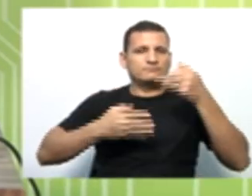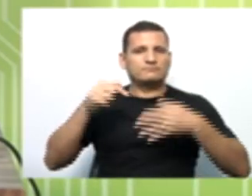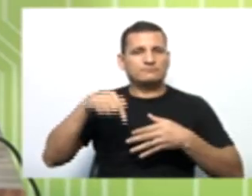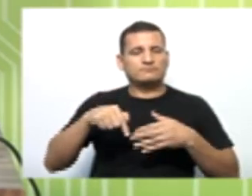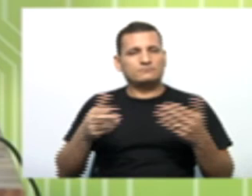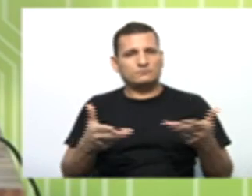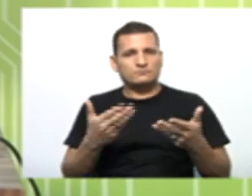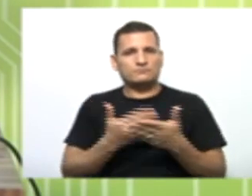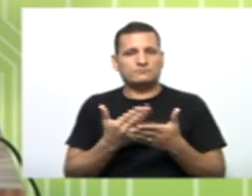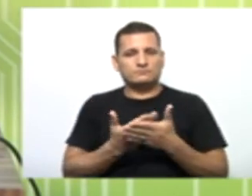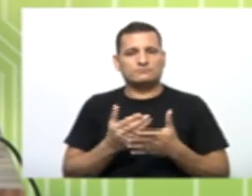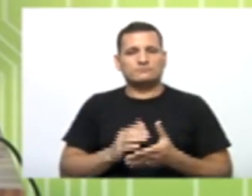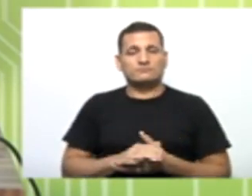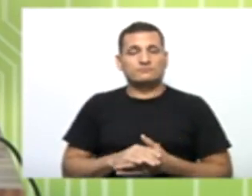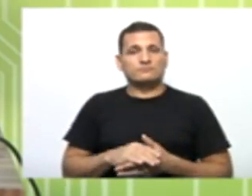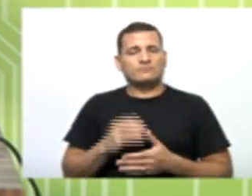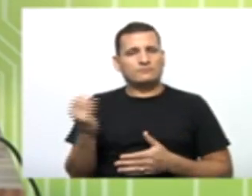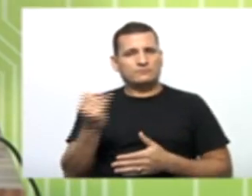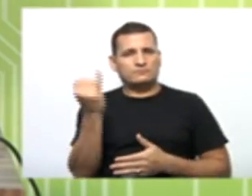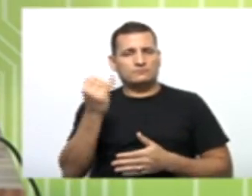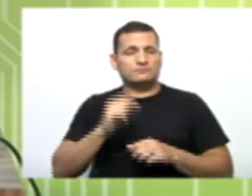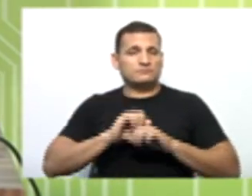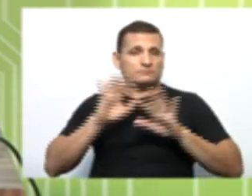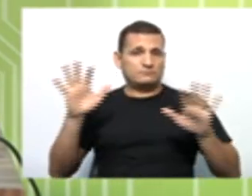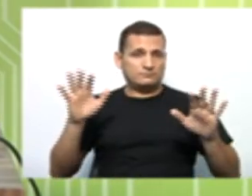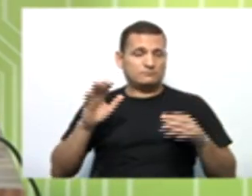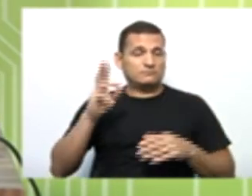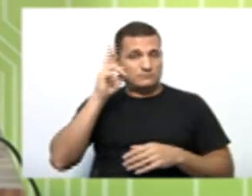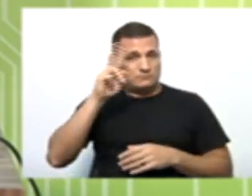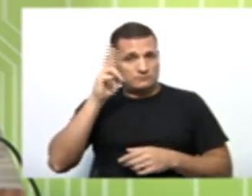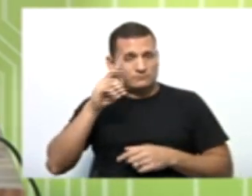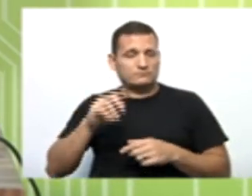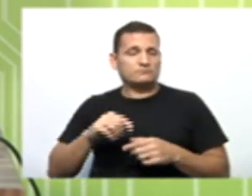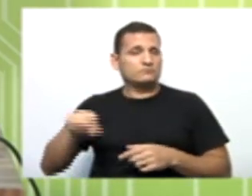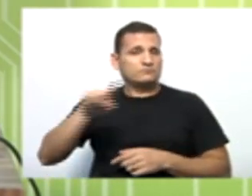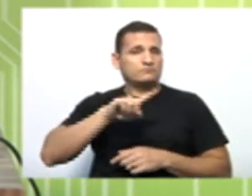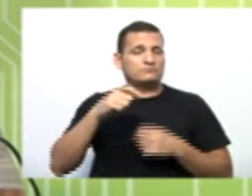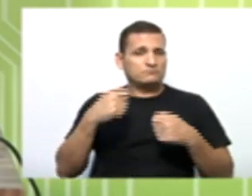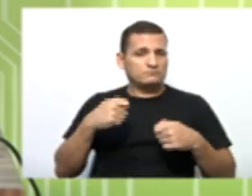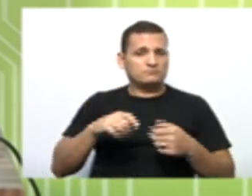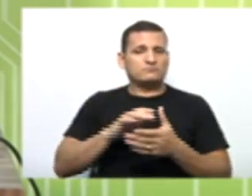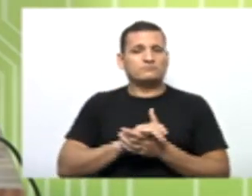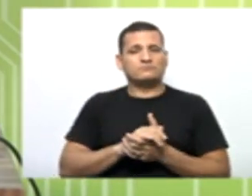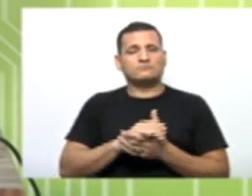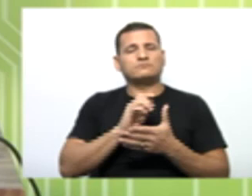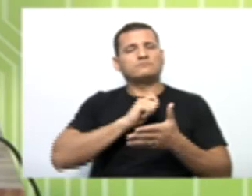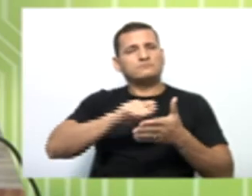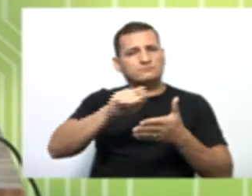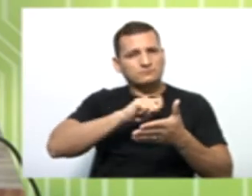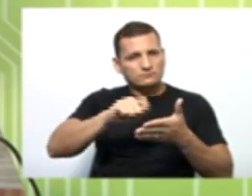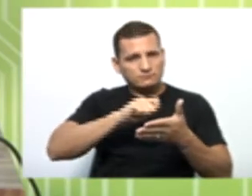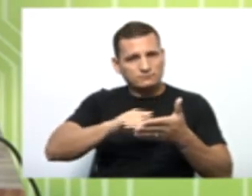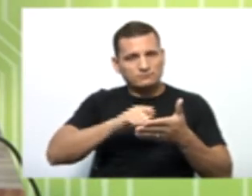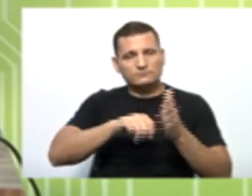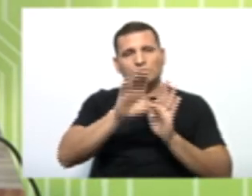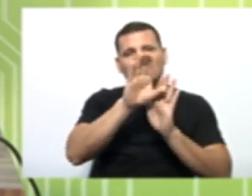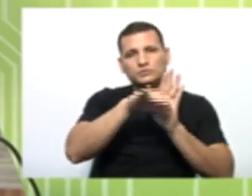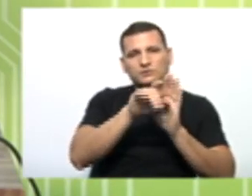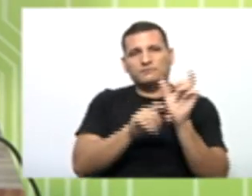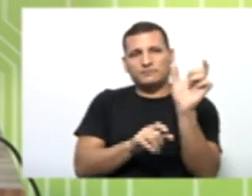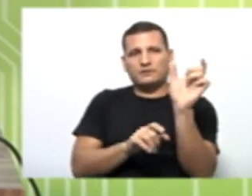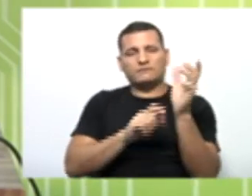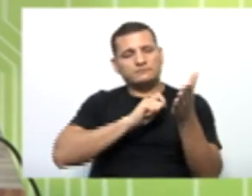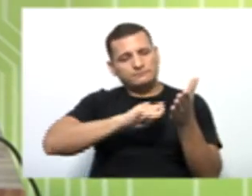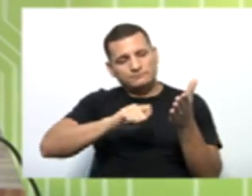aula. Então é importante deixar claro e ressaltar que vocês devem escrever, colocar a definição do conceito